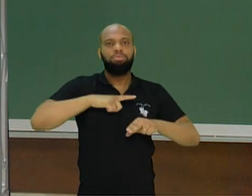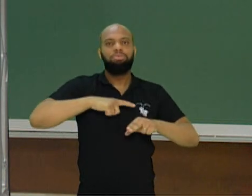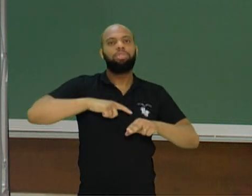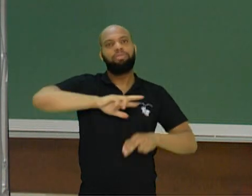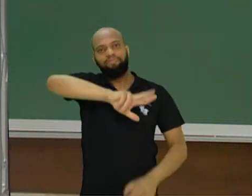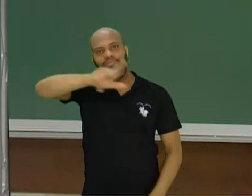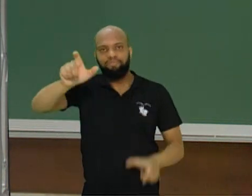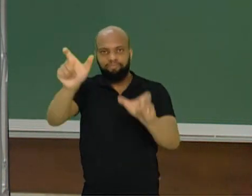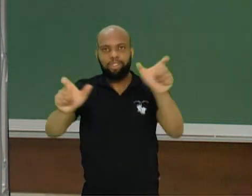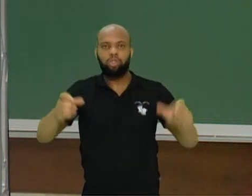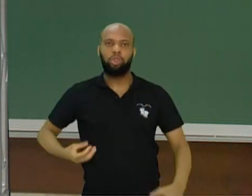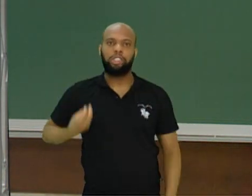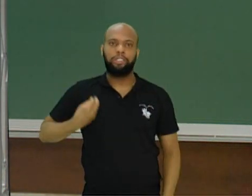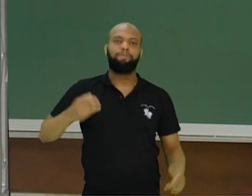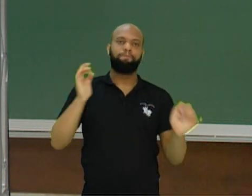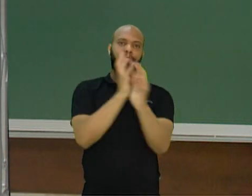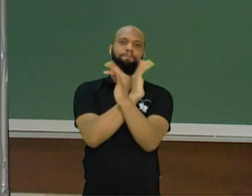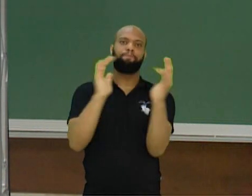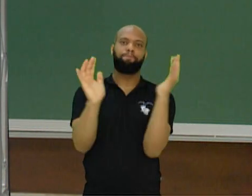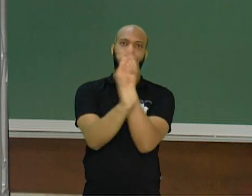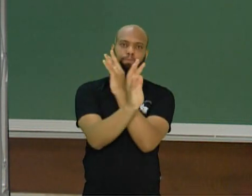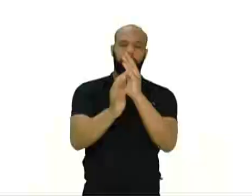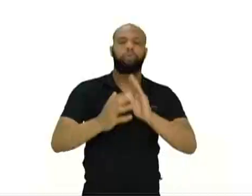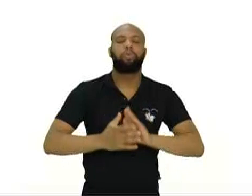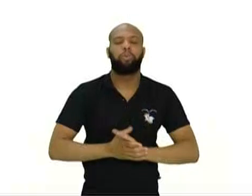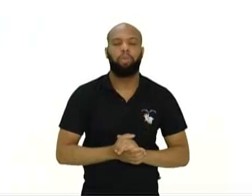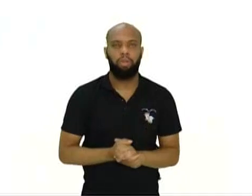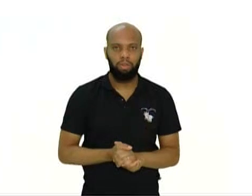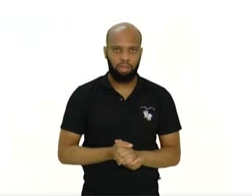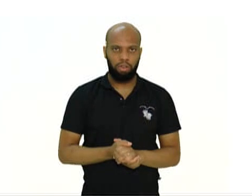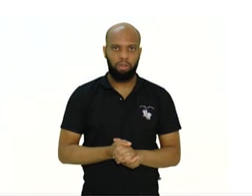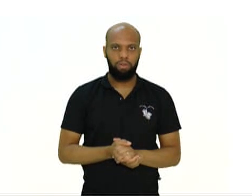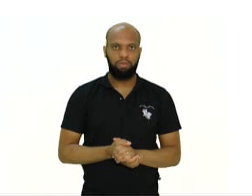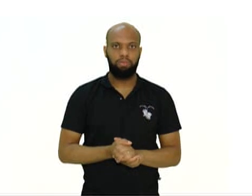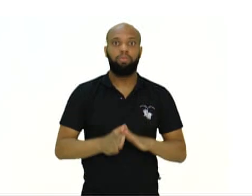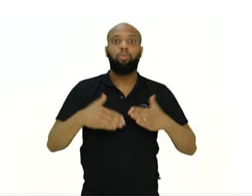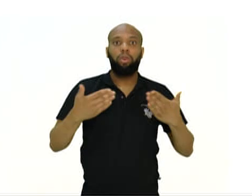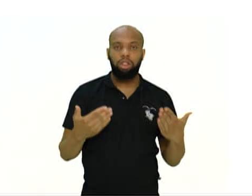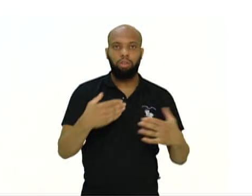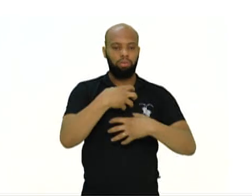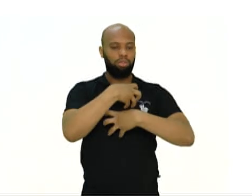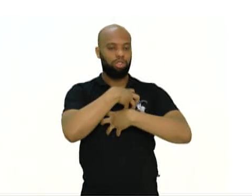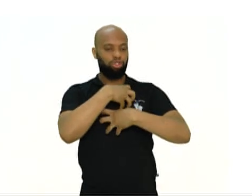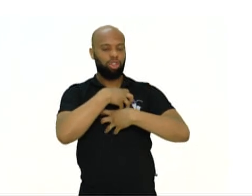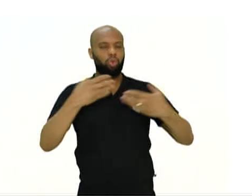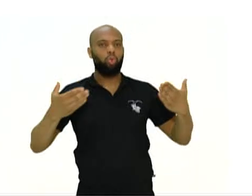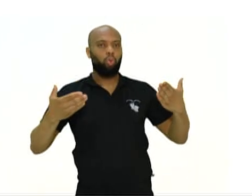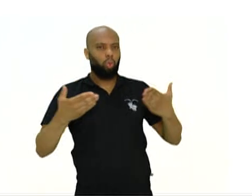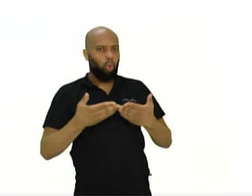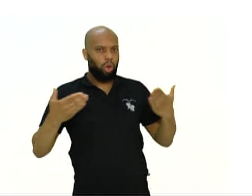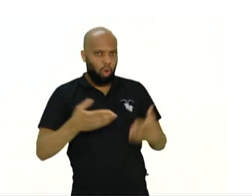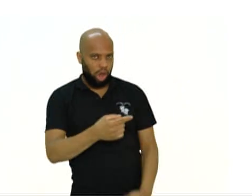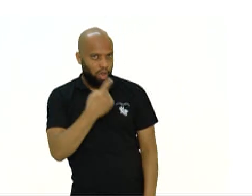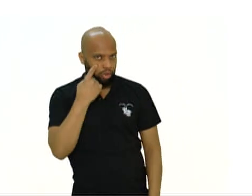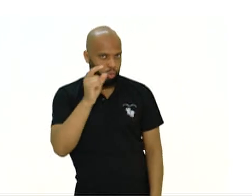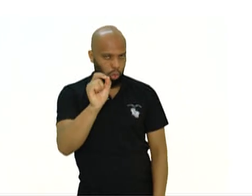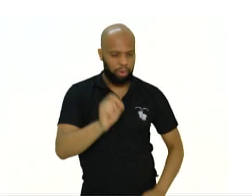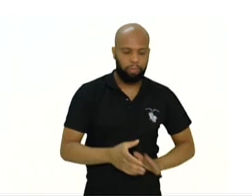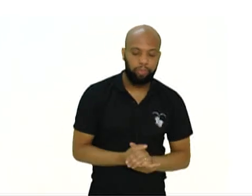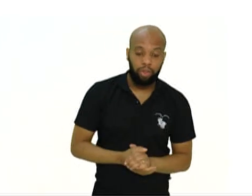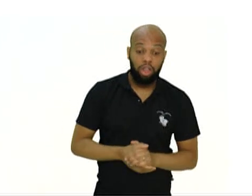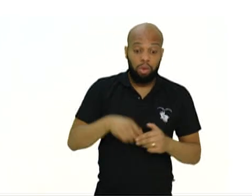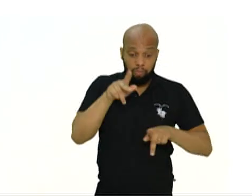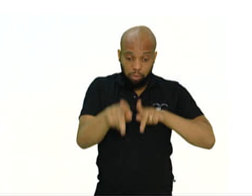pessoas habitando os centros urbanos. Então, de uma certa forma, a população ela